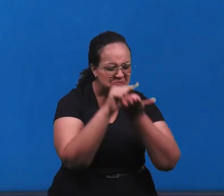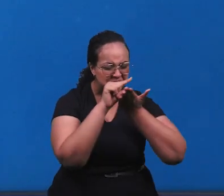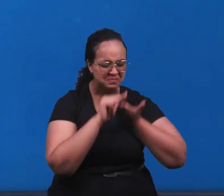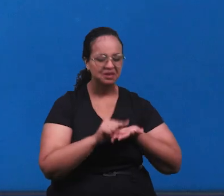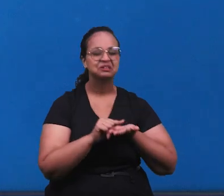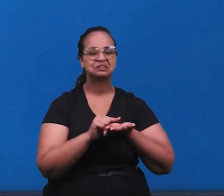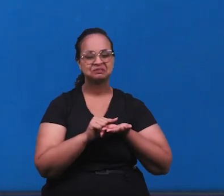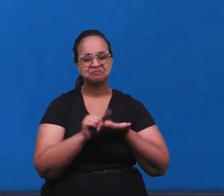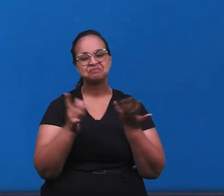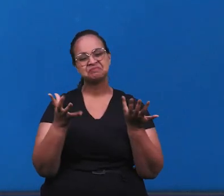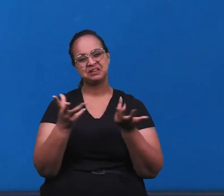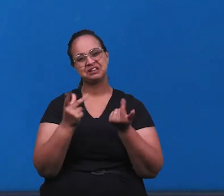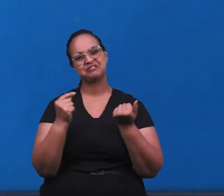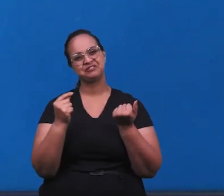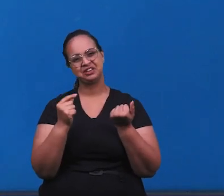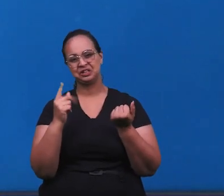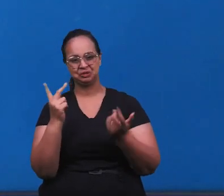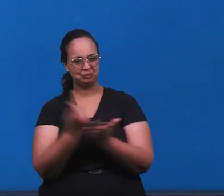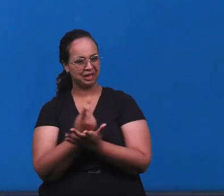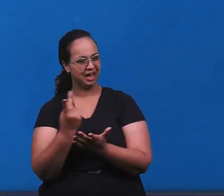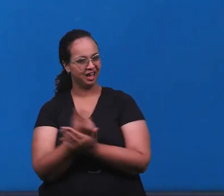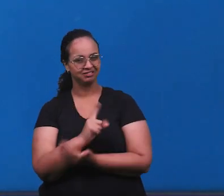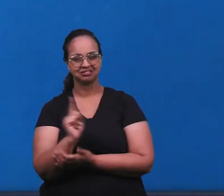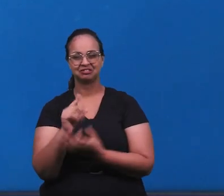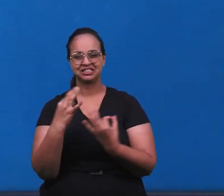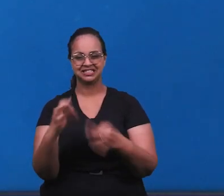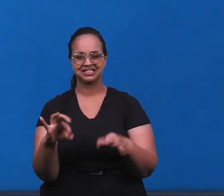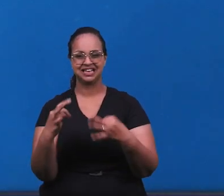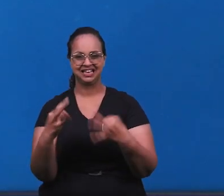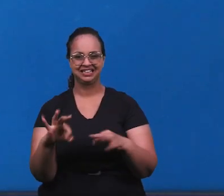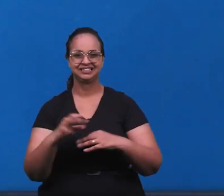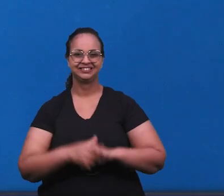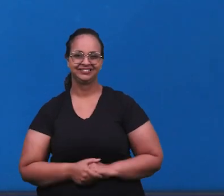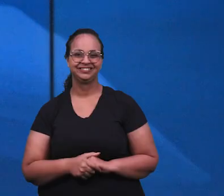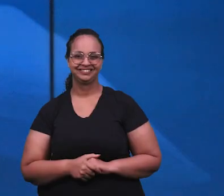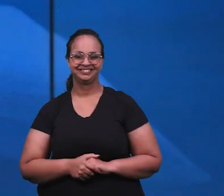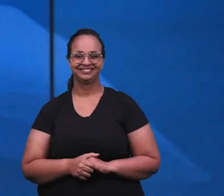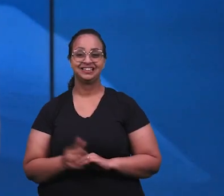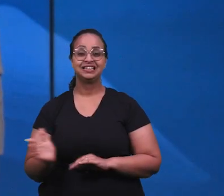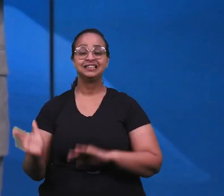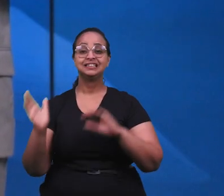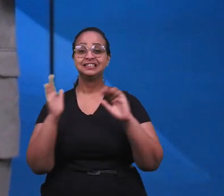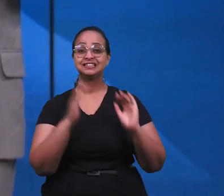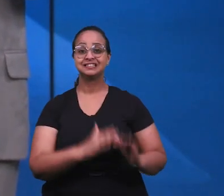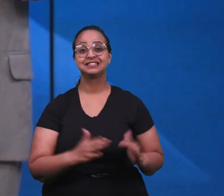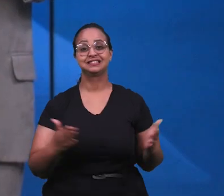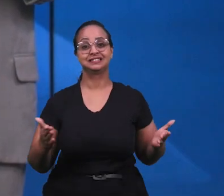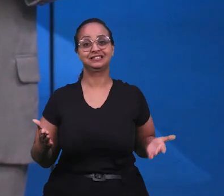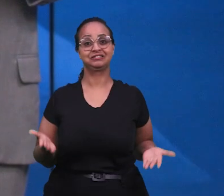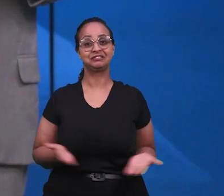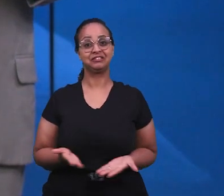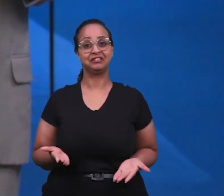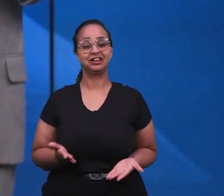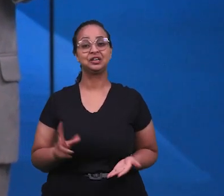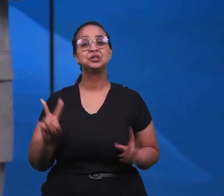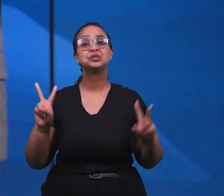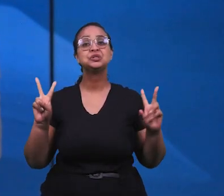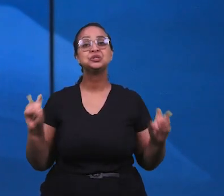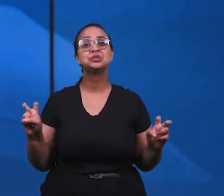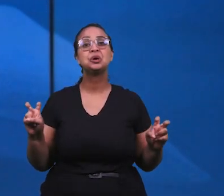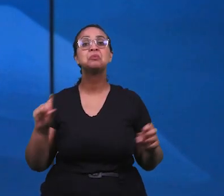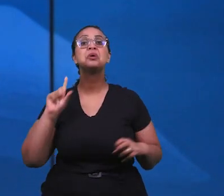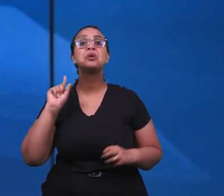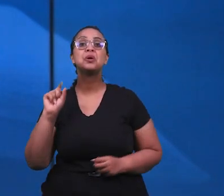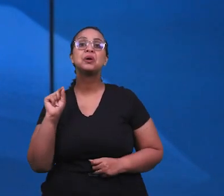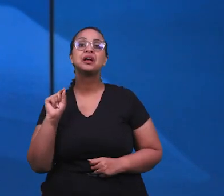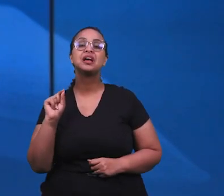bem colocado na sua resposta. Não está errado não, está certinho. Glória a Jesus. Agora, irmãos, a última parte, que é aquela relacionada às